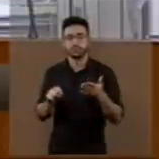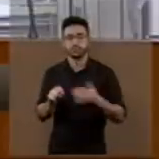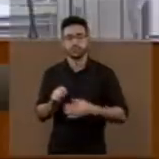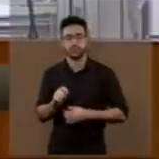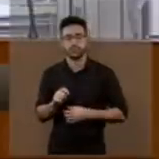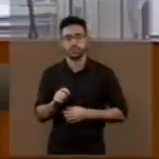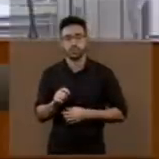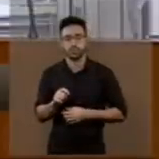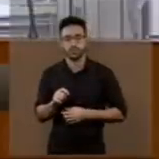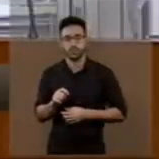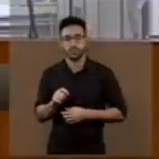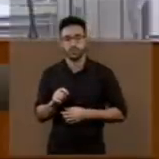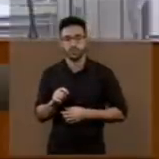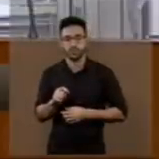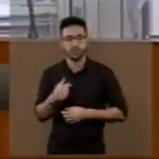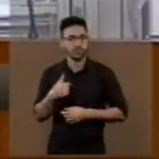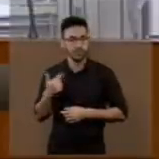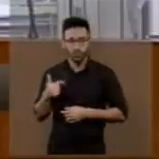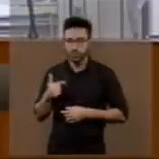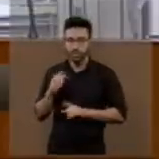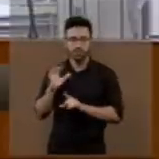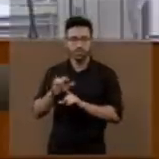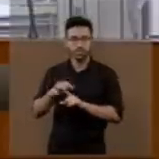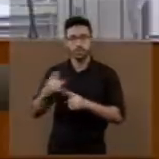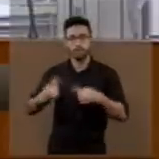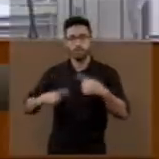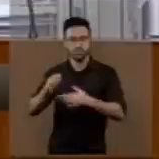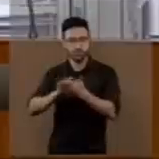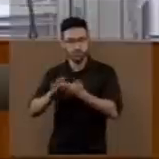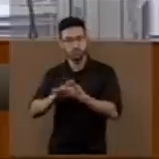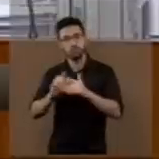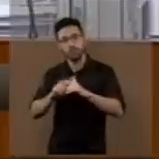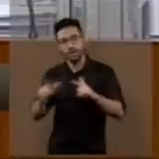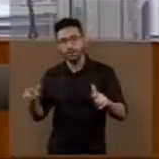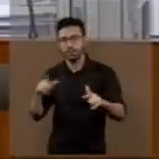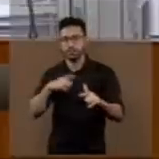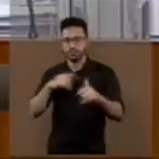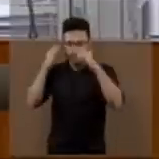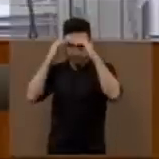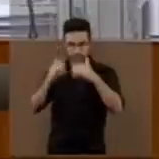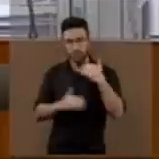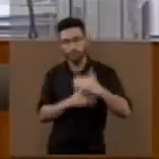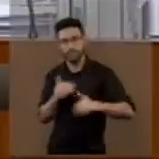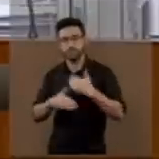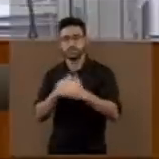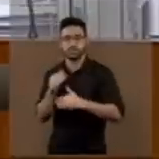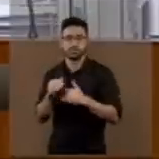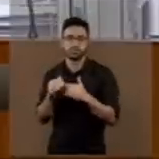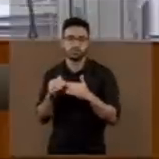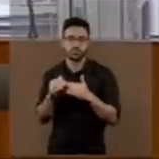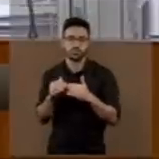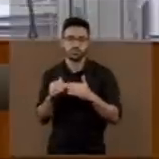O ministro relator considerou que não havia sanção política desde que se interpretasse no sentido de garantir o devido processo legal.